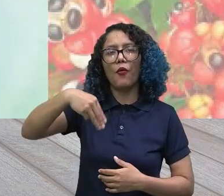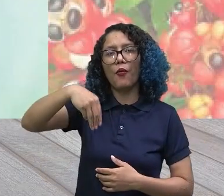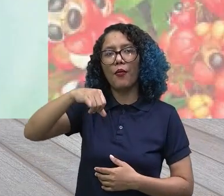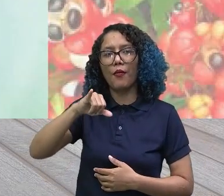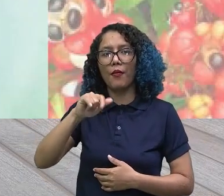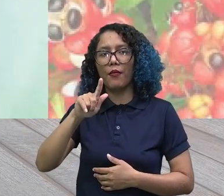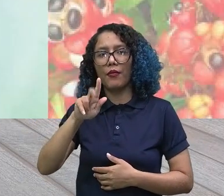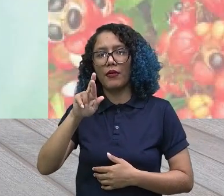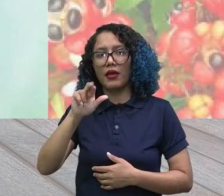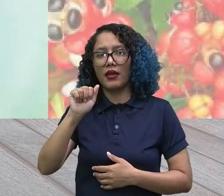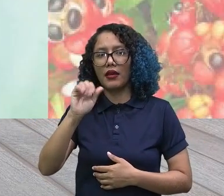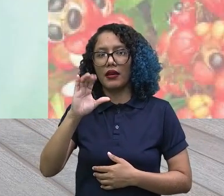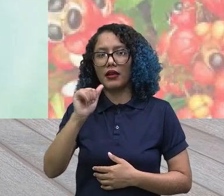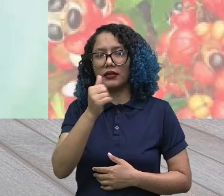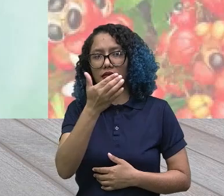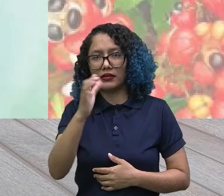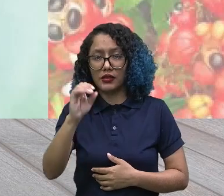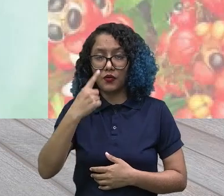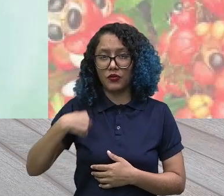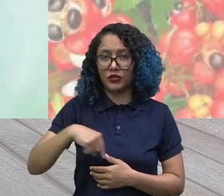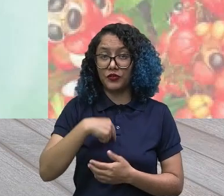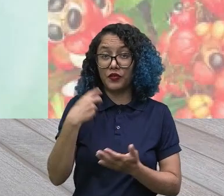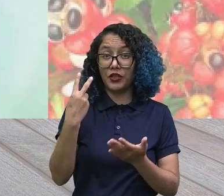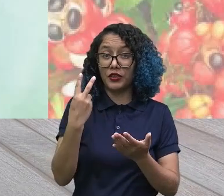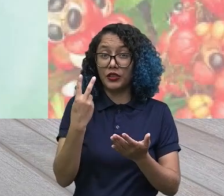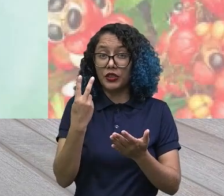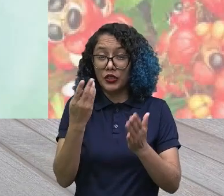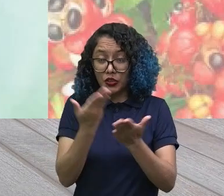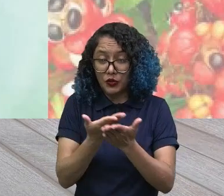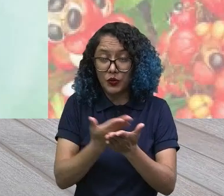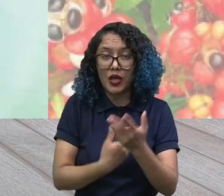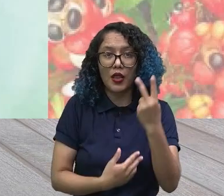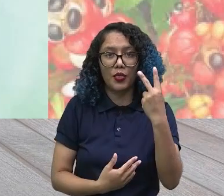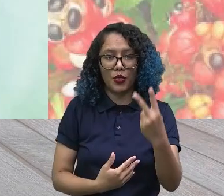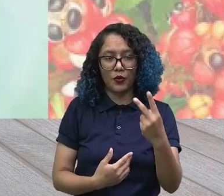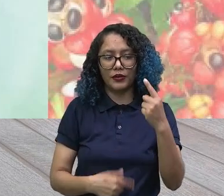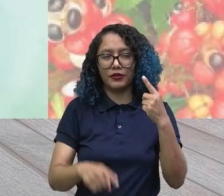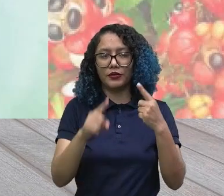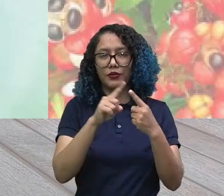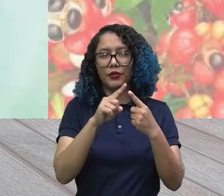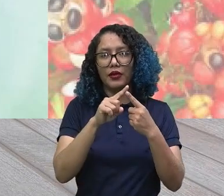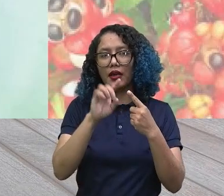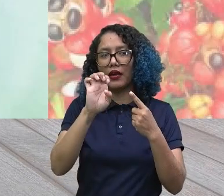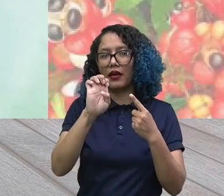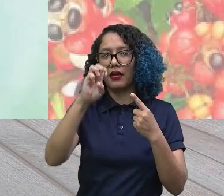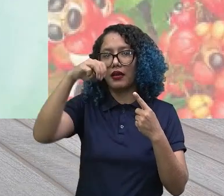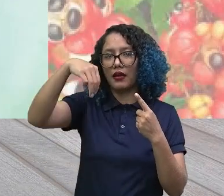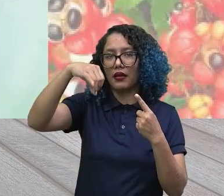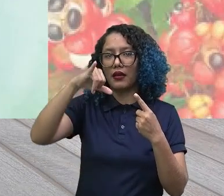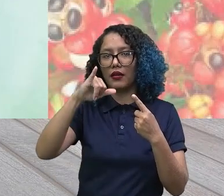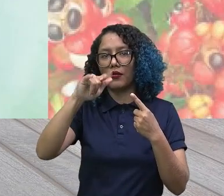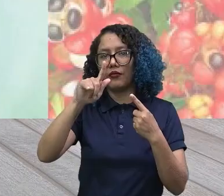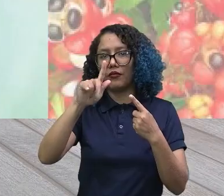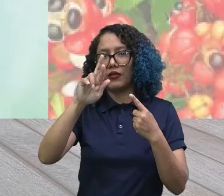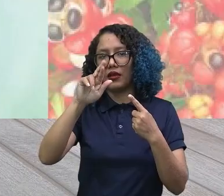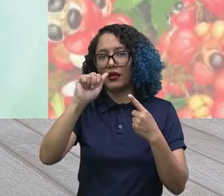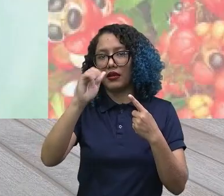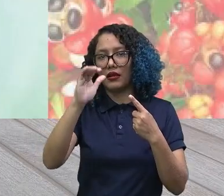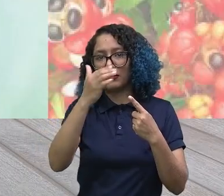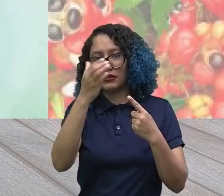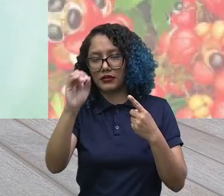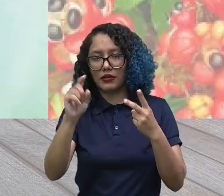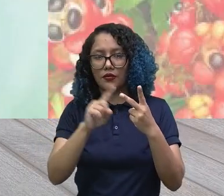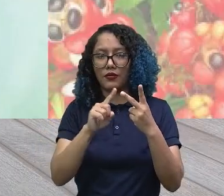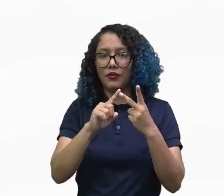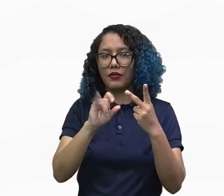acaba surgindo, né, a gente vai estudar dois, que acaba sendo o processo de emigração e o processo de